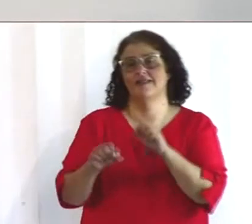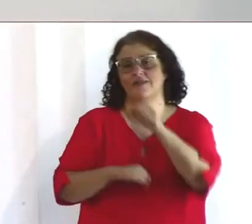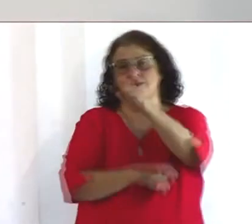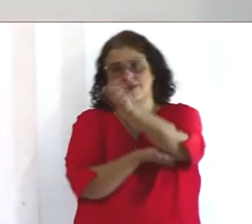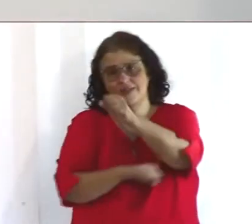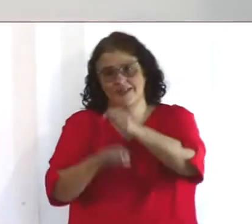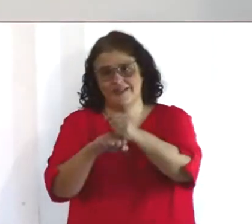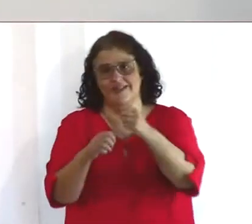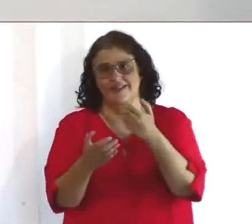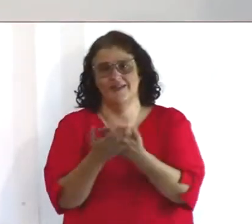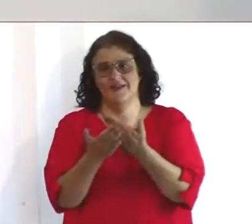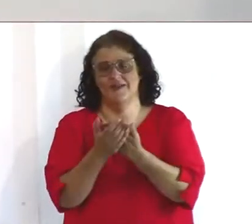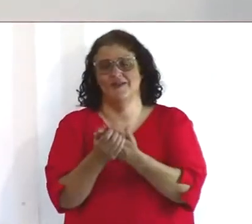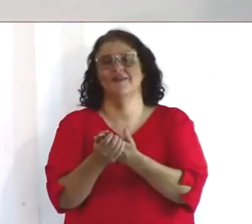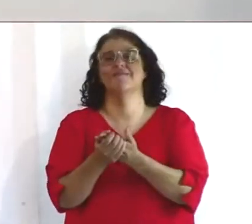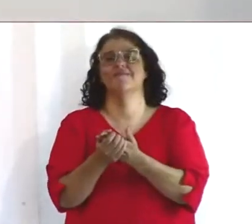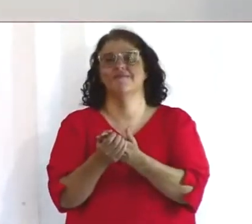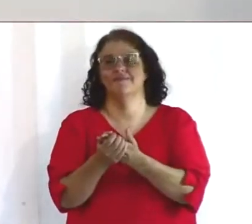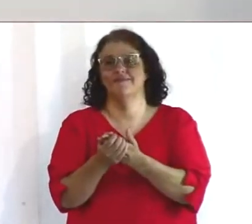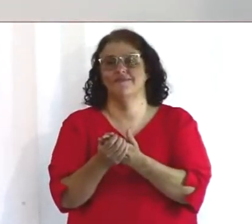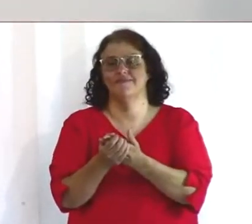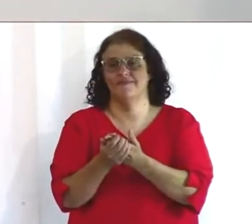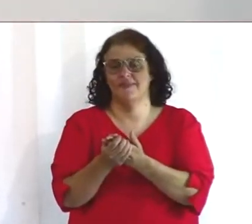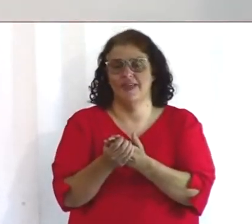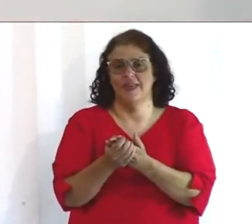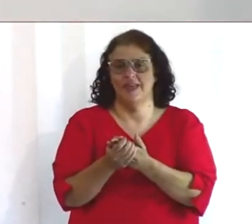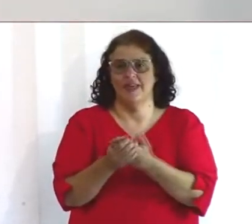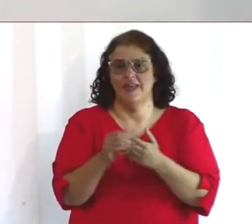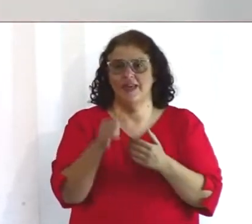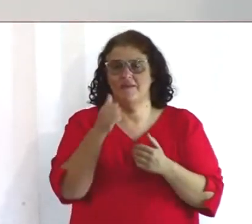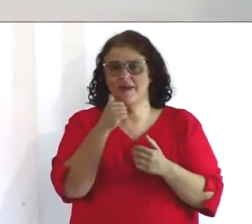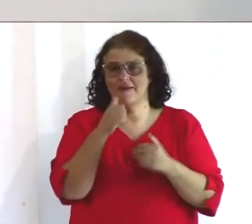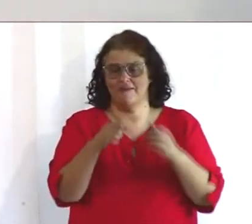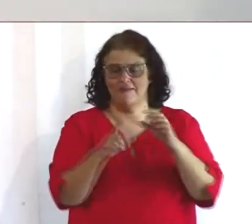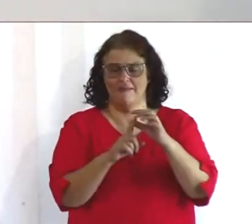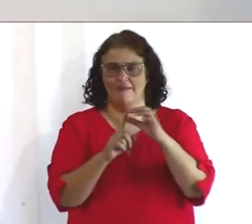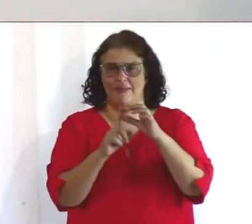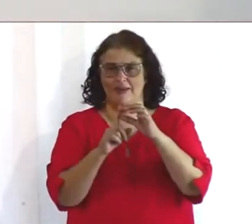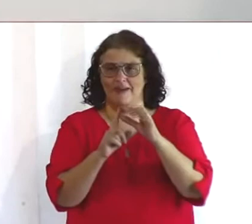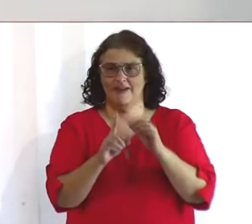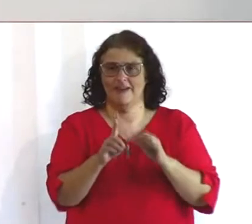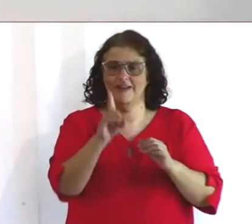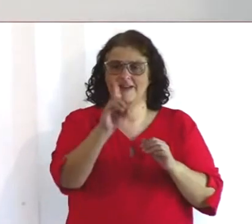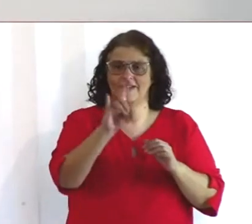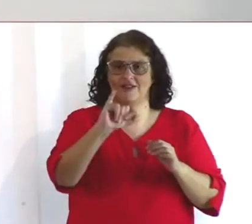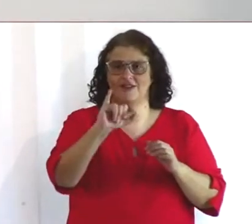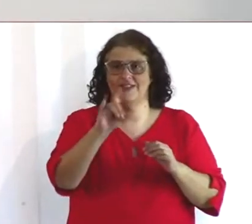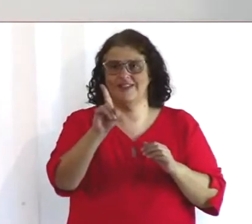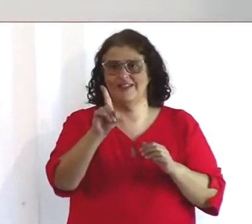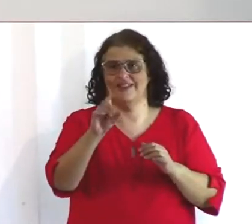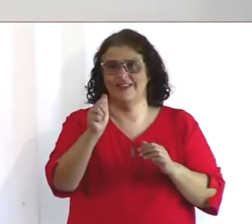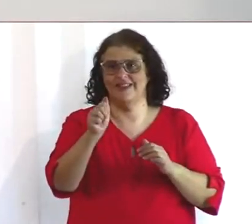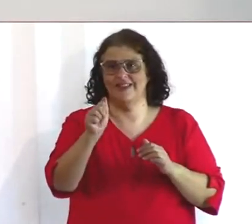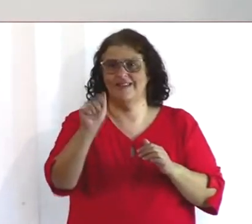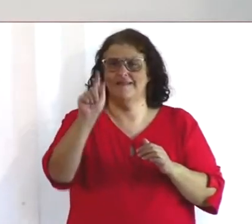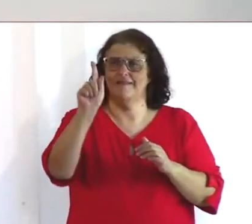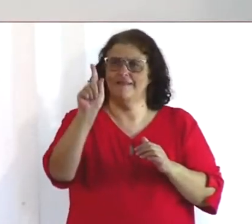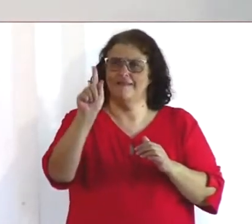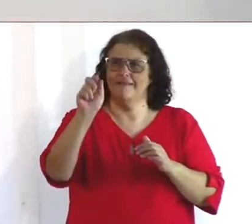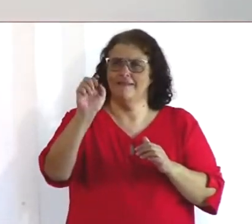porque a palavra doutrina aqui é a palavra didaquê, de onde nós temos o termo didática. Jesus está